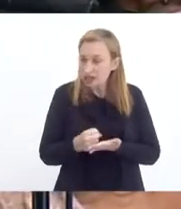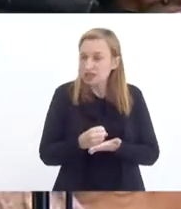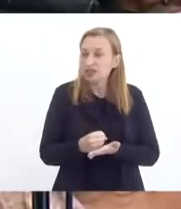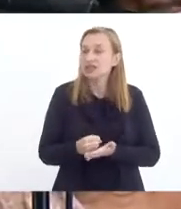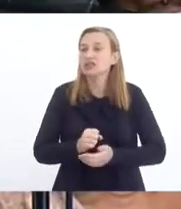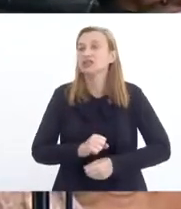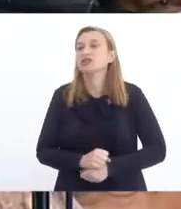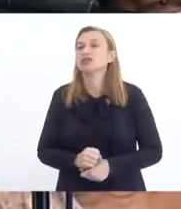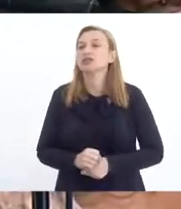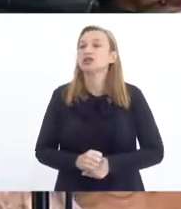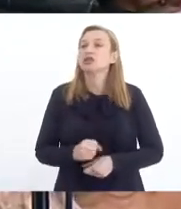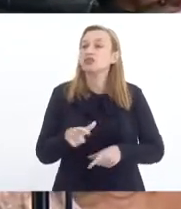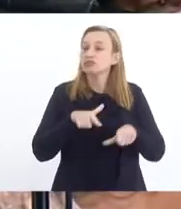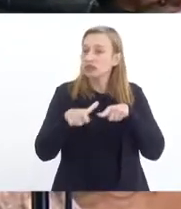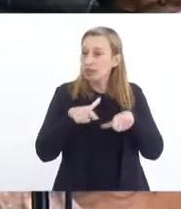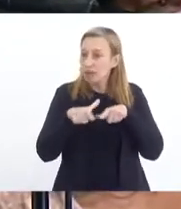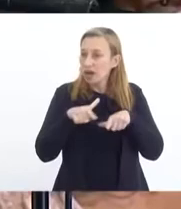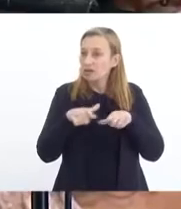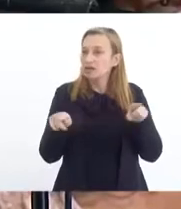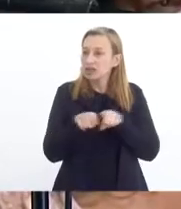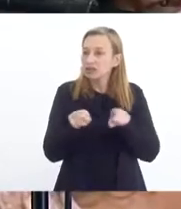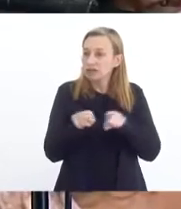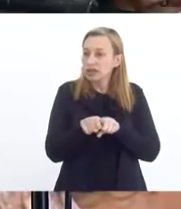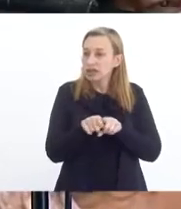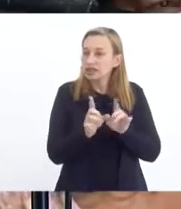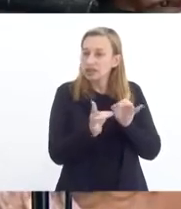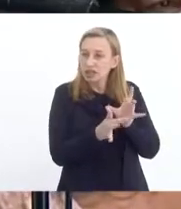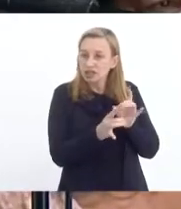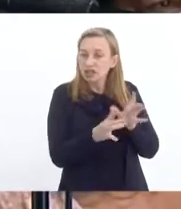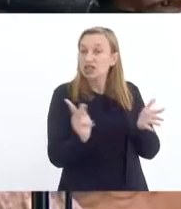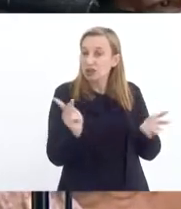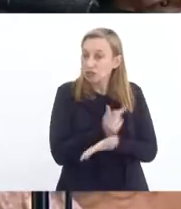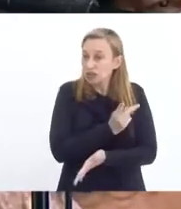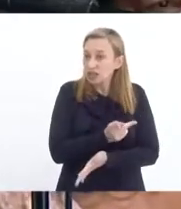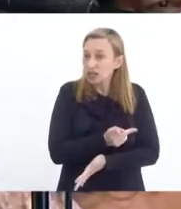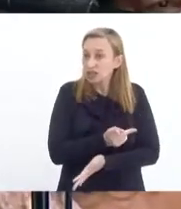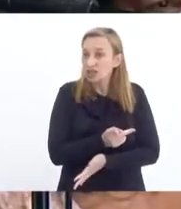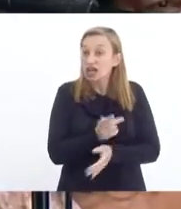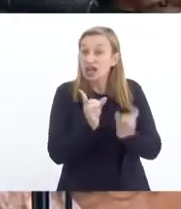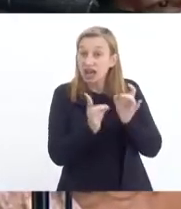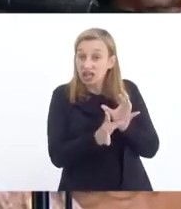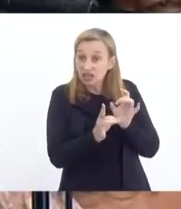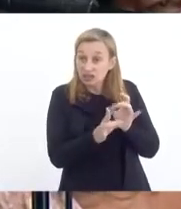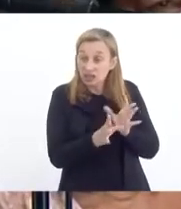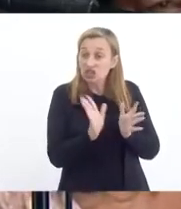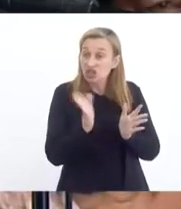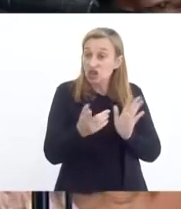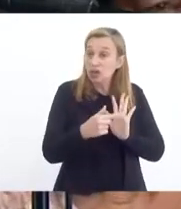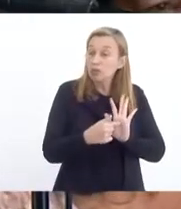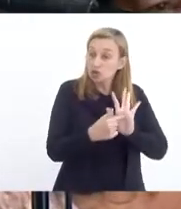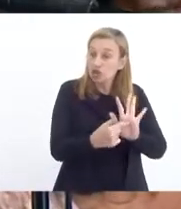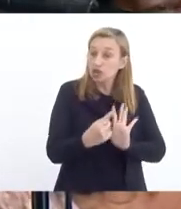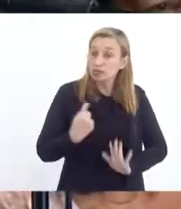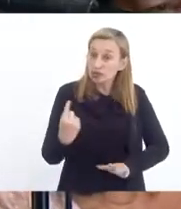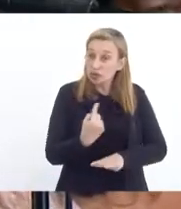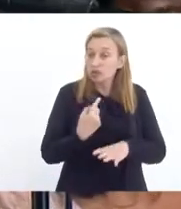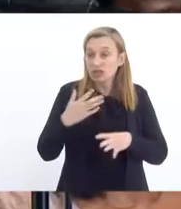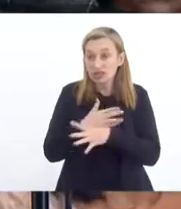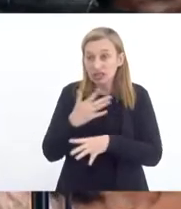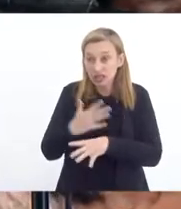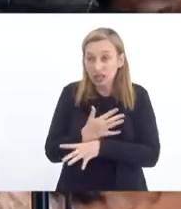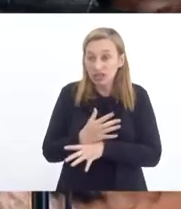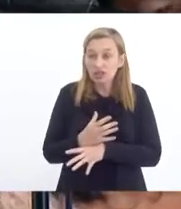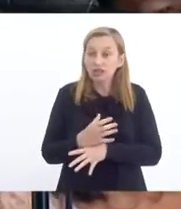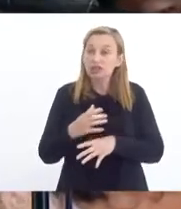dessa... Isso foi um trabalho, foi fruto também das privatizações que acontecem, porque as privatizações elas já se mostraram para a nossa região, nos campos